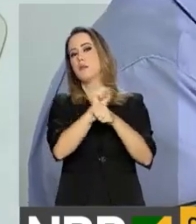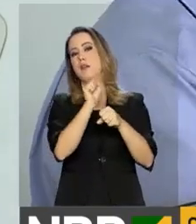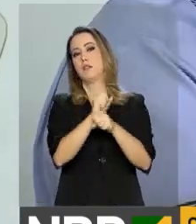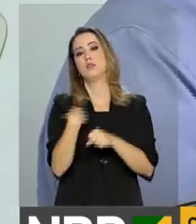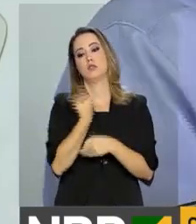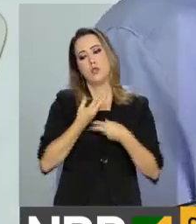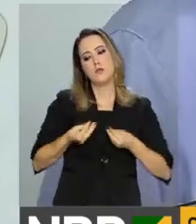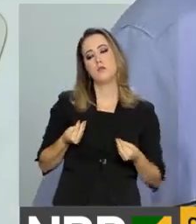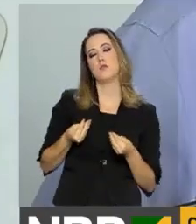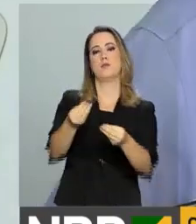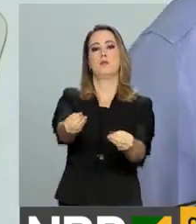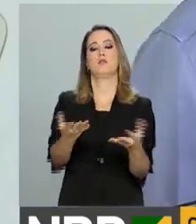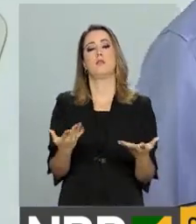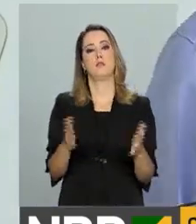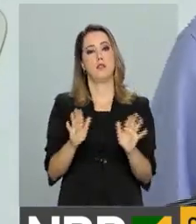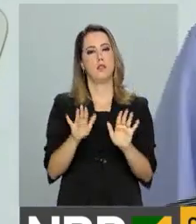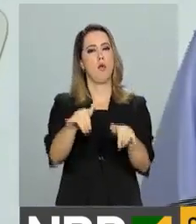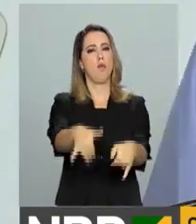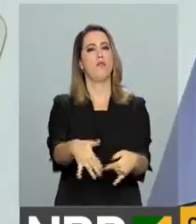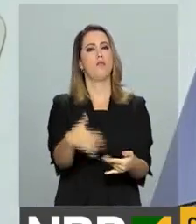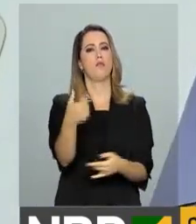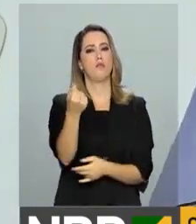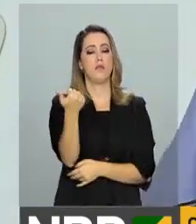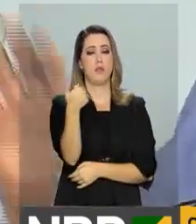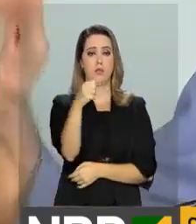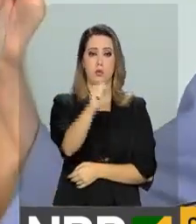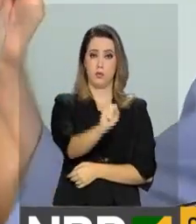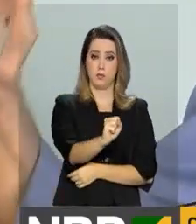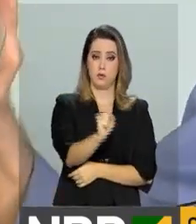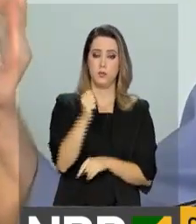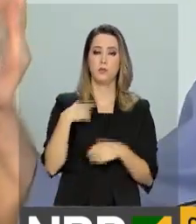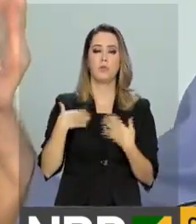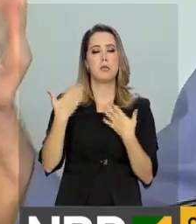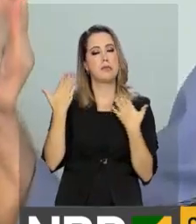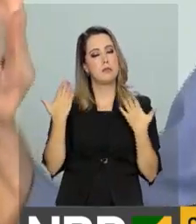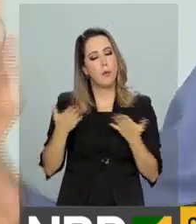entregar até o final de 2018. E